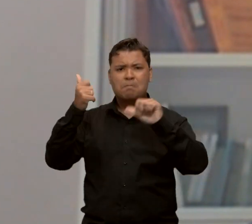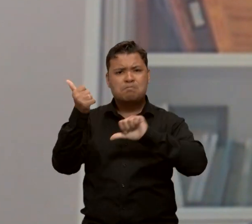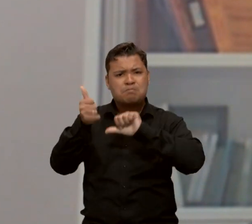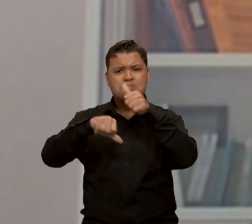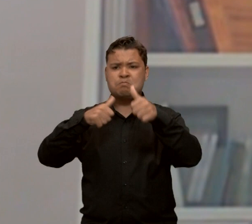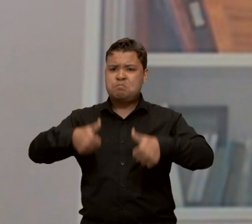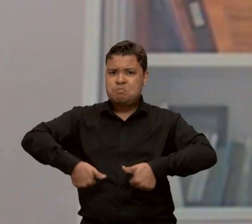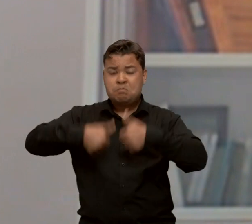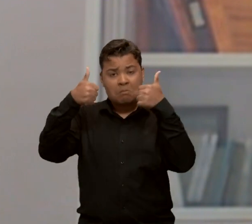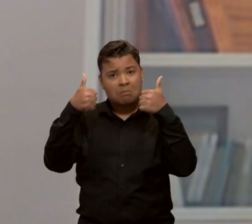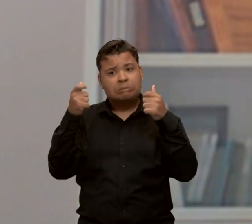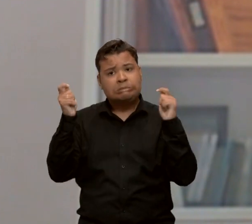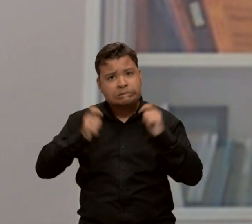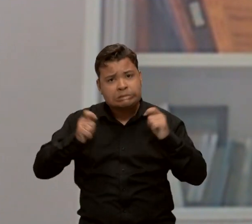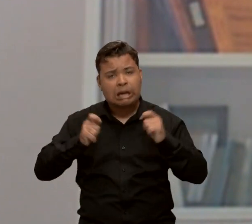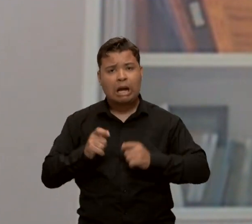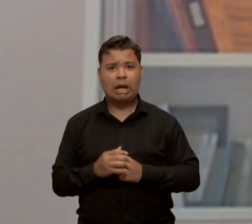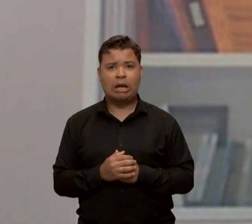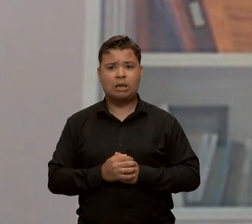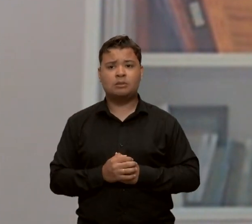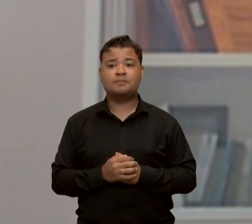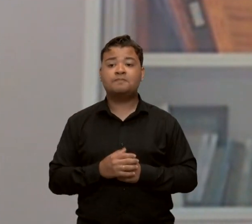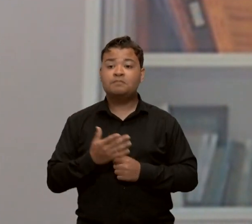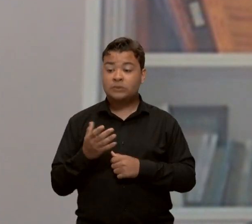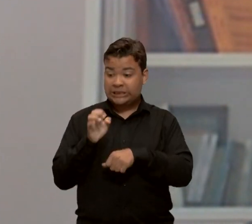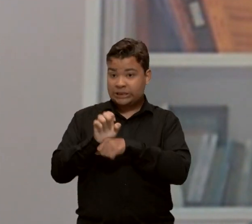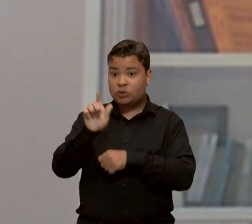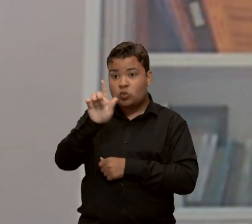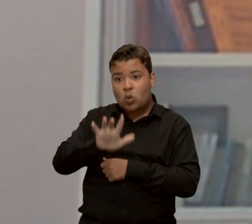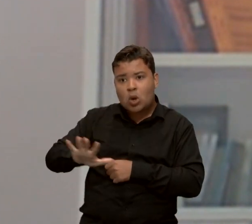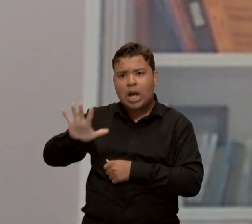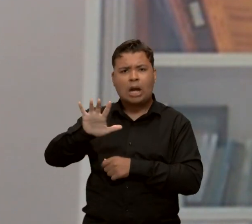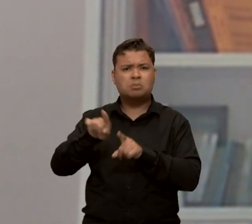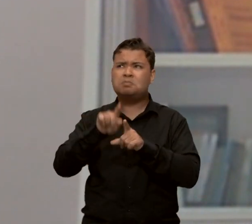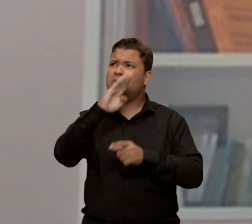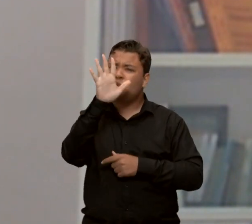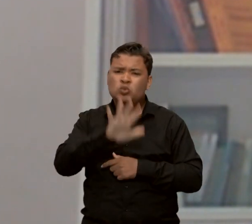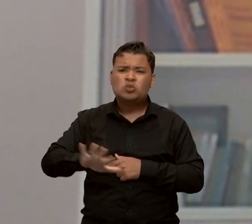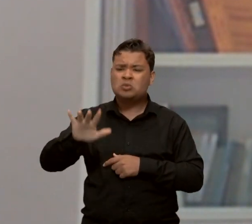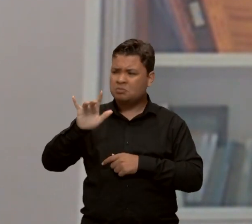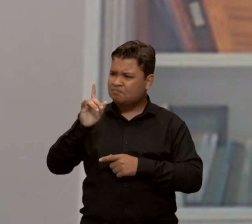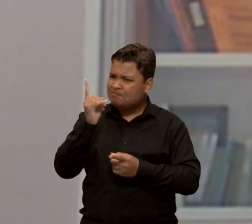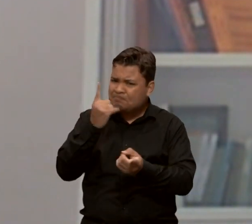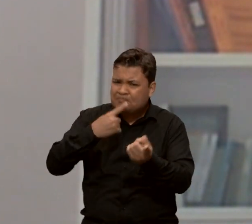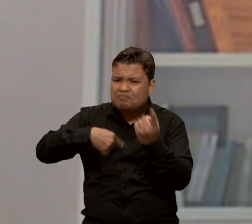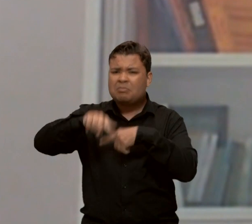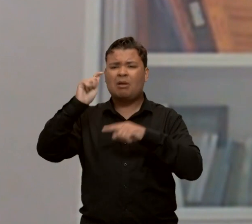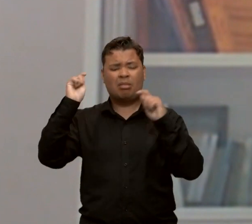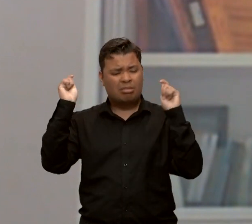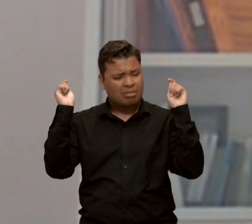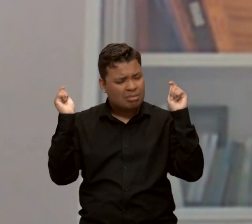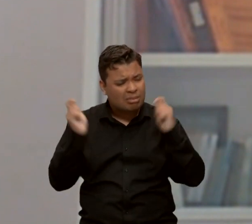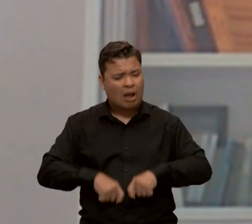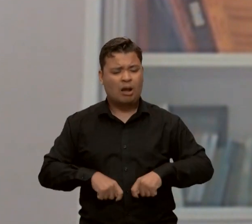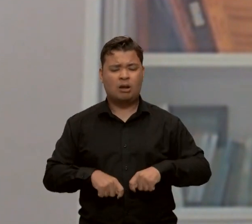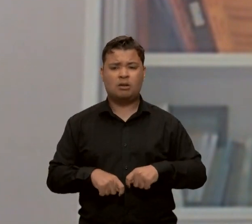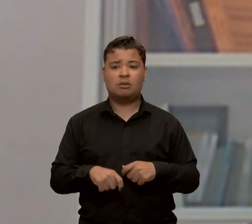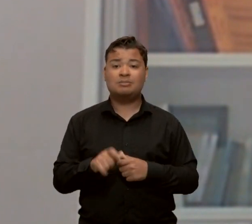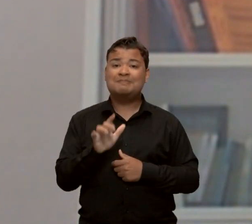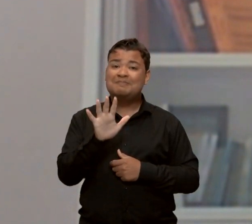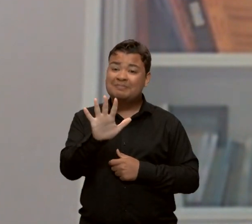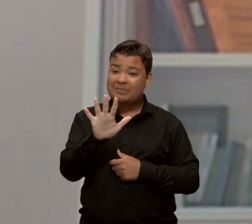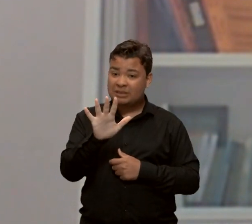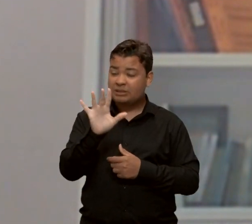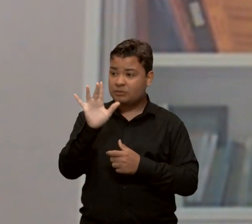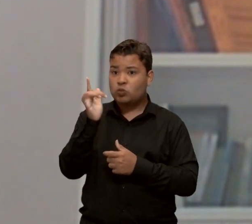há um enorme potencial no Estado, assim como no país, mas a gente ainda tem dificuldades de fazer esse potencial virar realidade